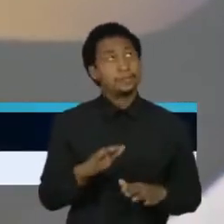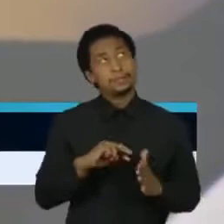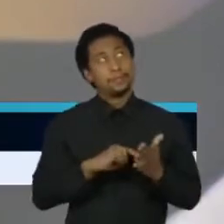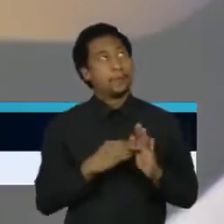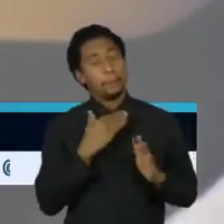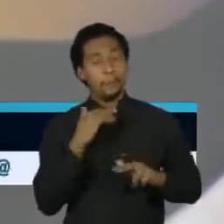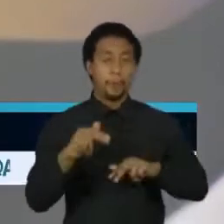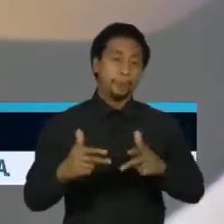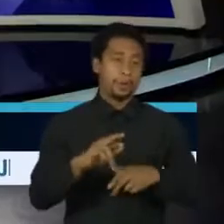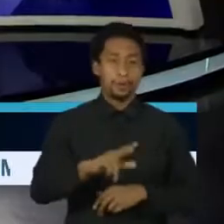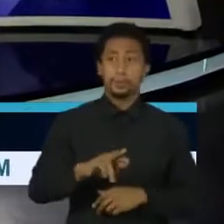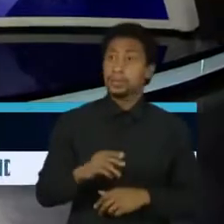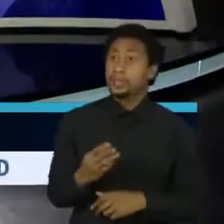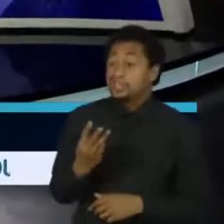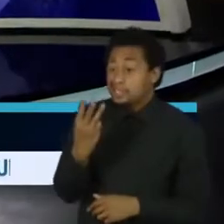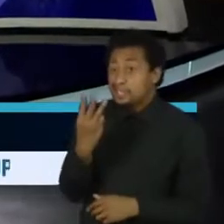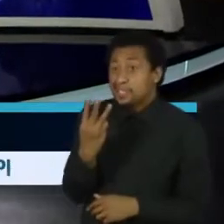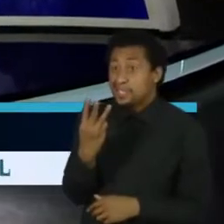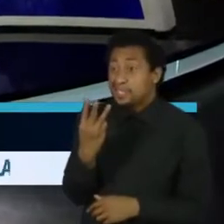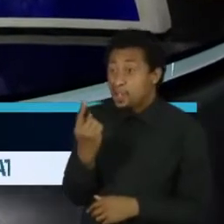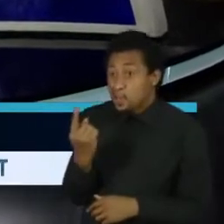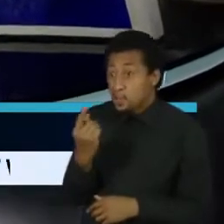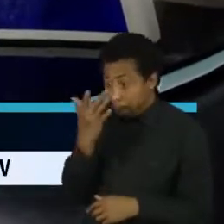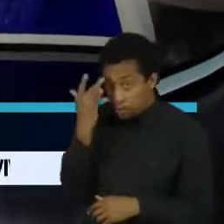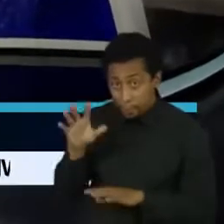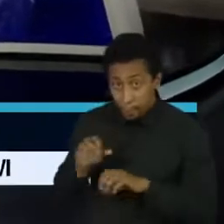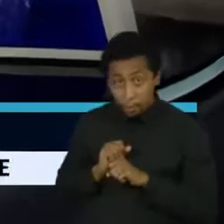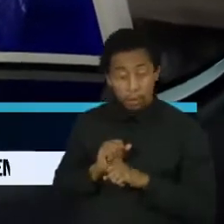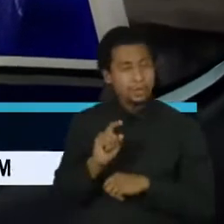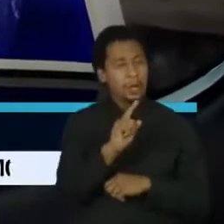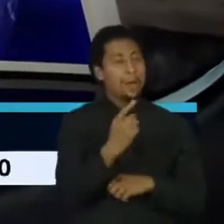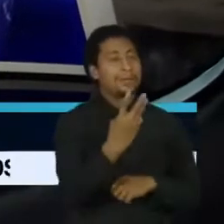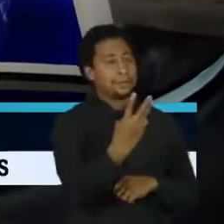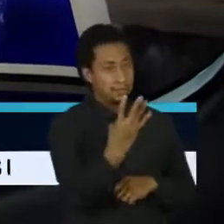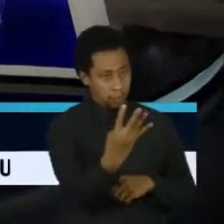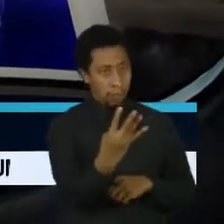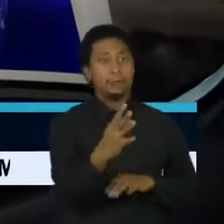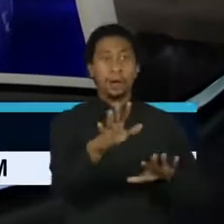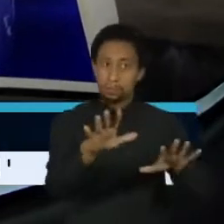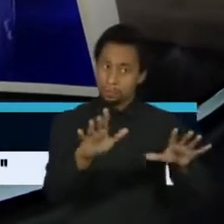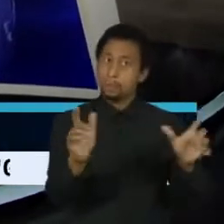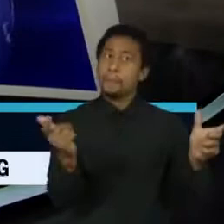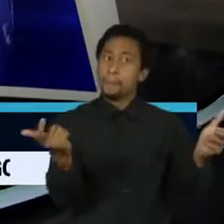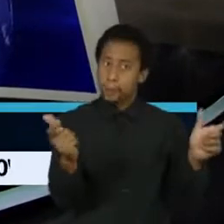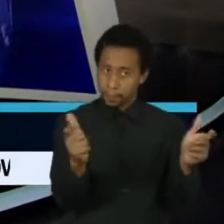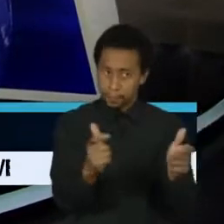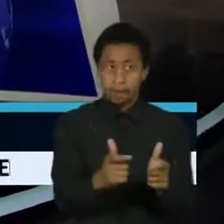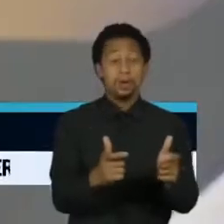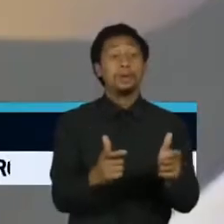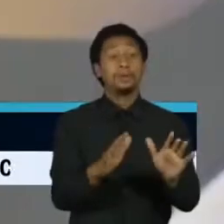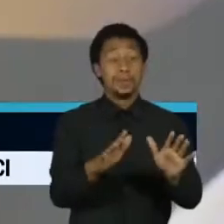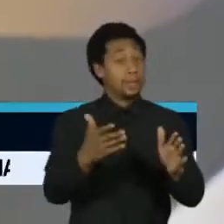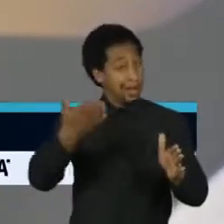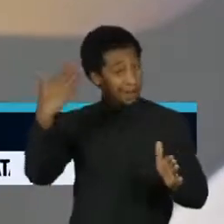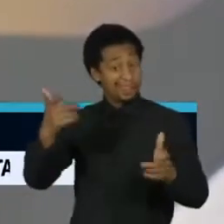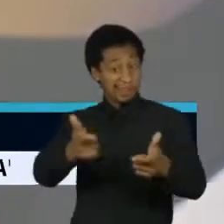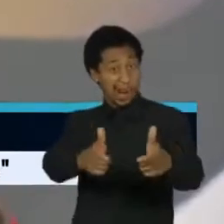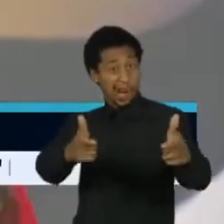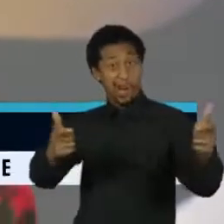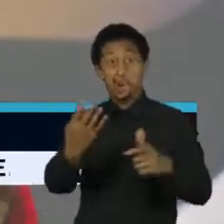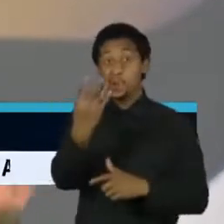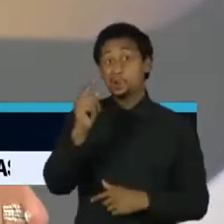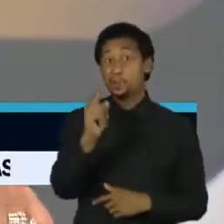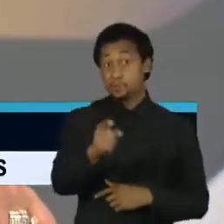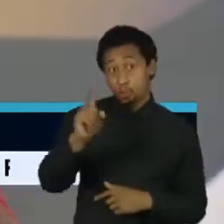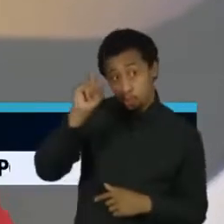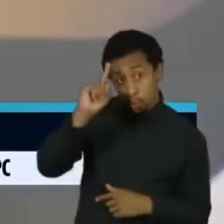estão falando em 31 casos. 34 casos, foi o número menor, 34, mas eles chegaram a ter 4 mil casos por dia, né, recentemente. Então,